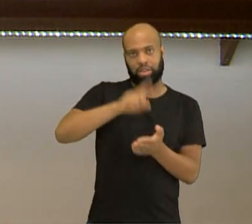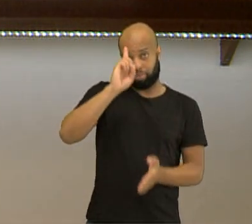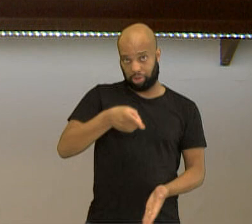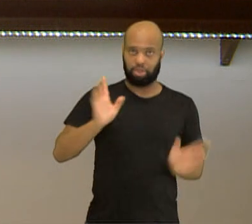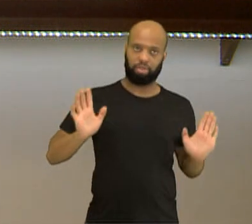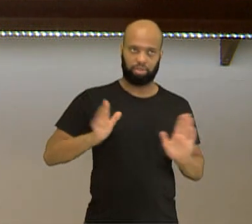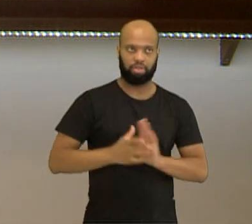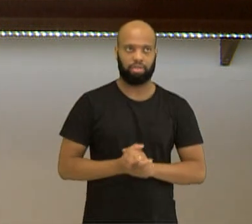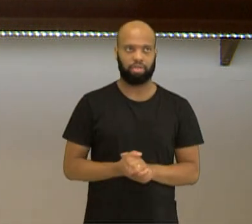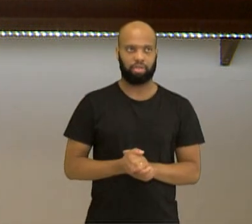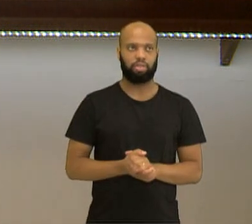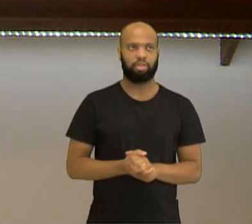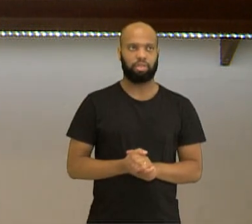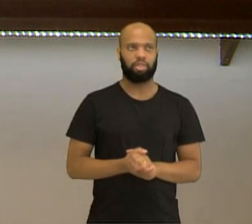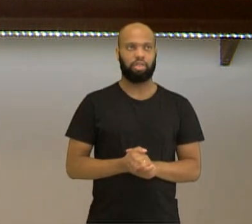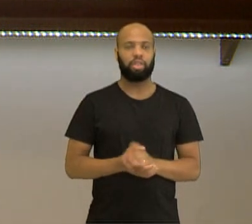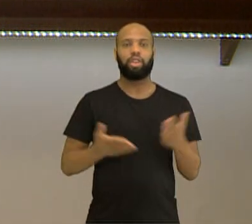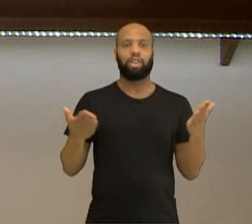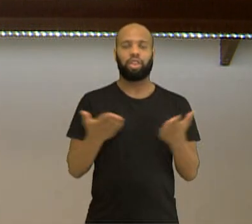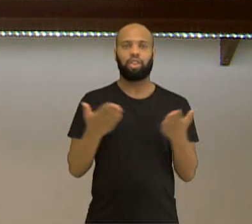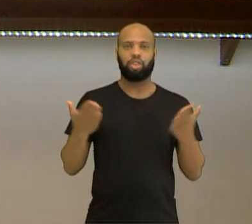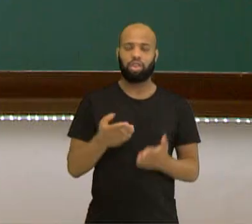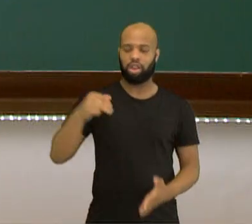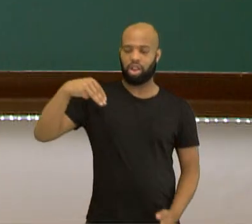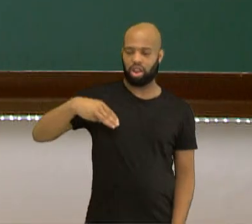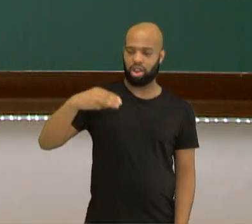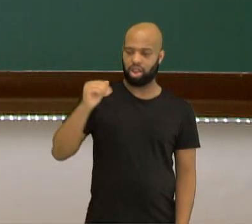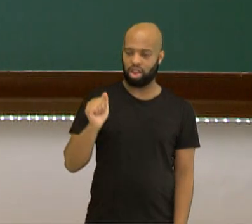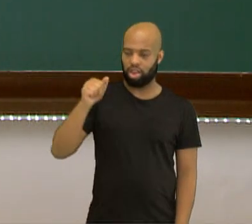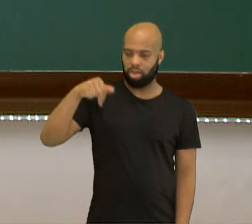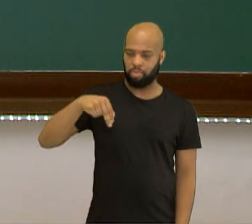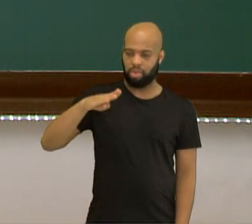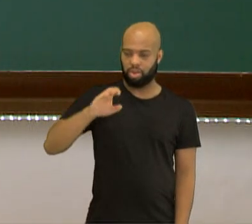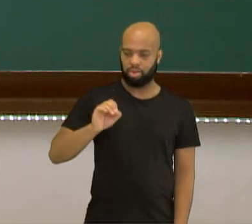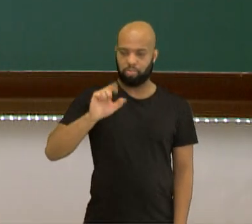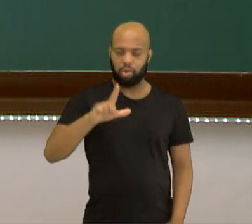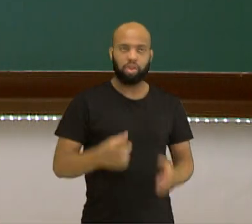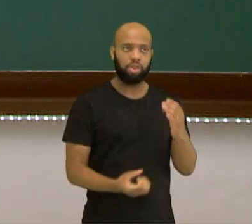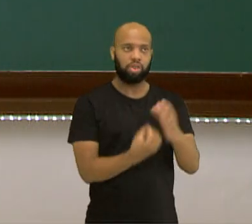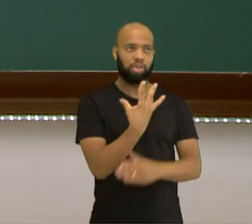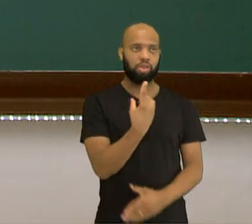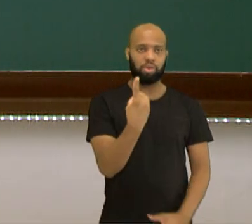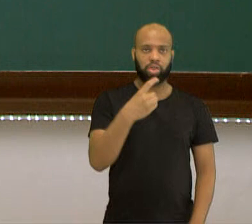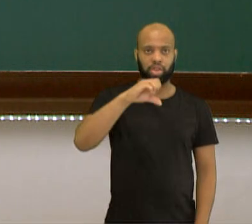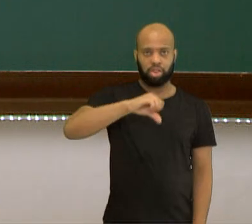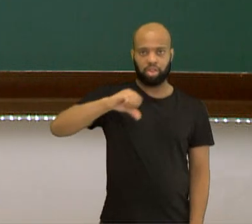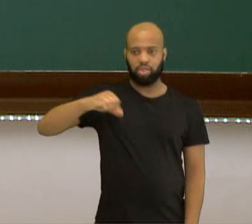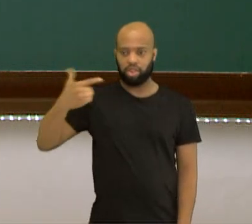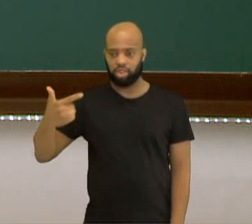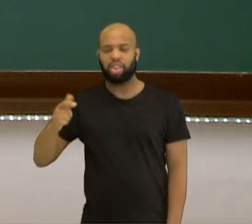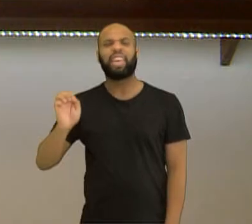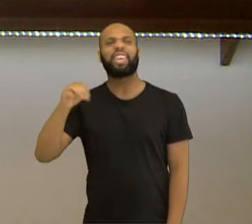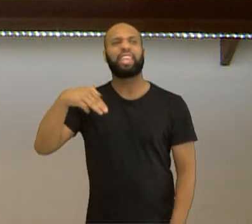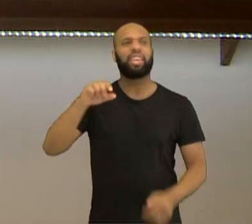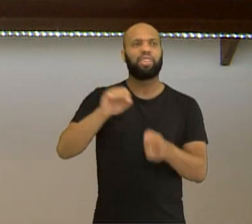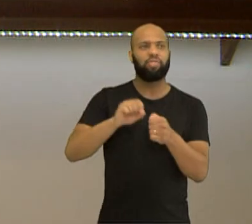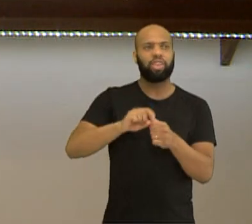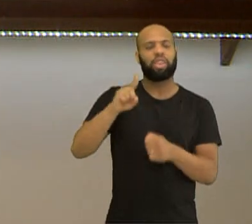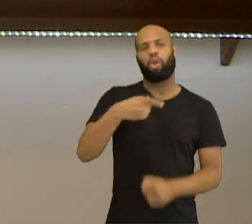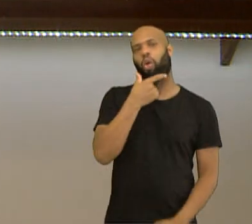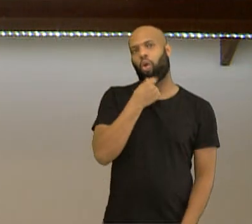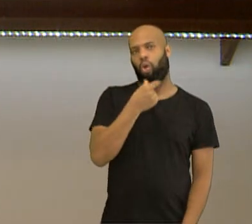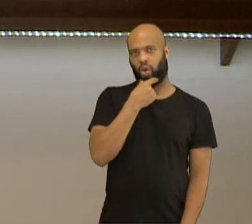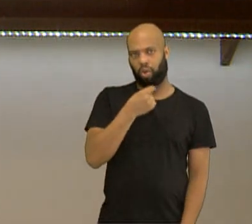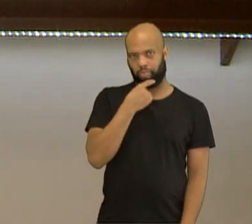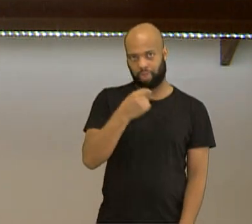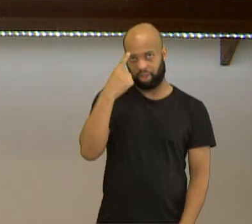bom? O mambol. O mambol, ele foi criado em 1992, né? Por um jovem criativo.